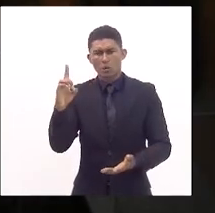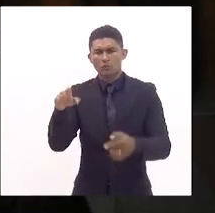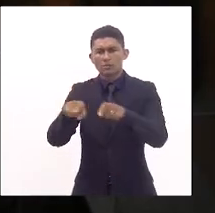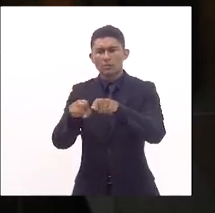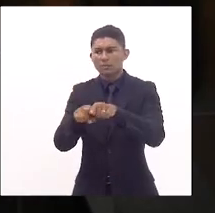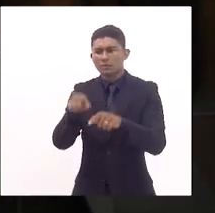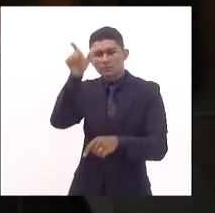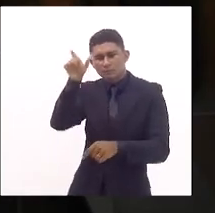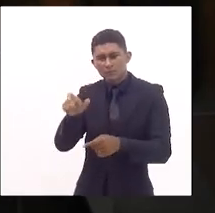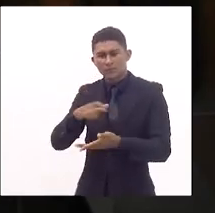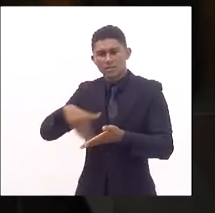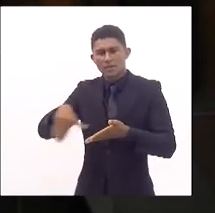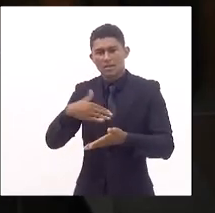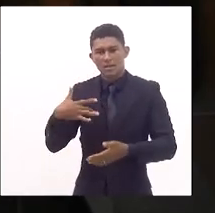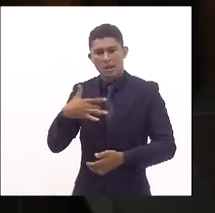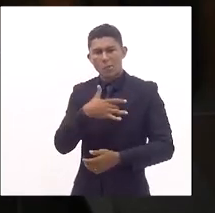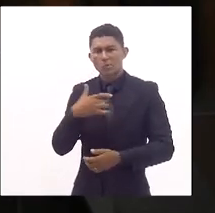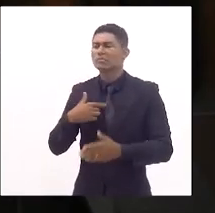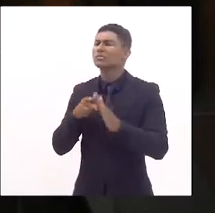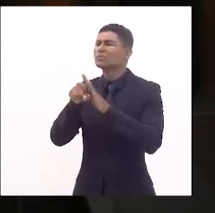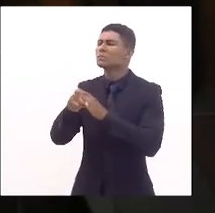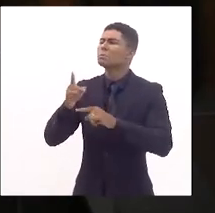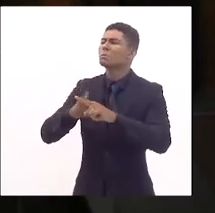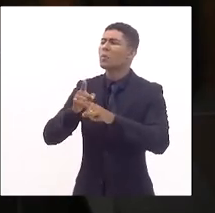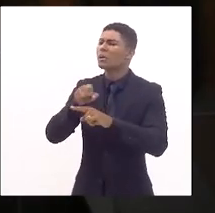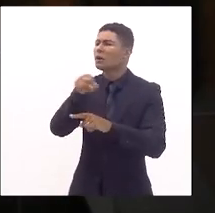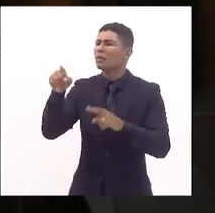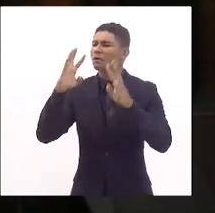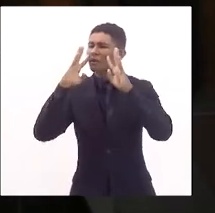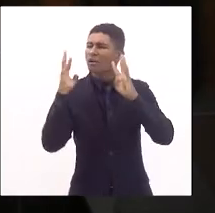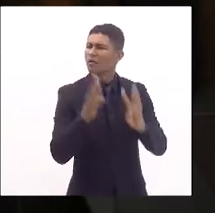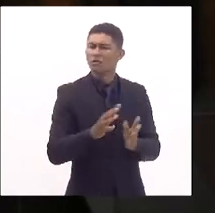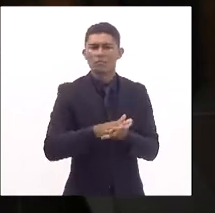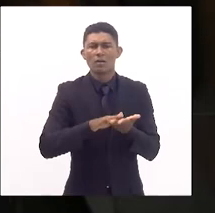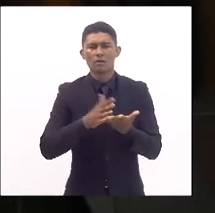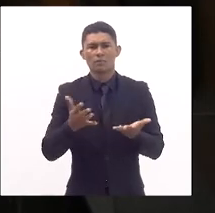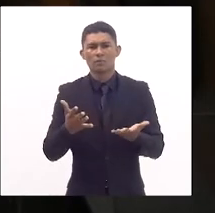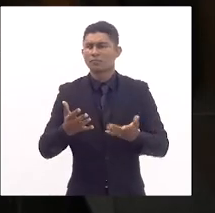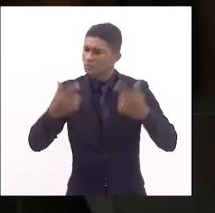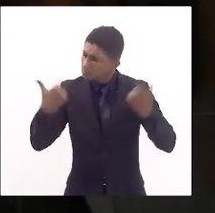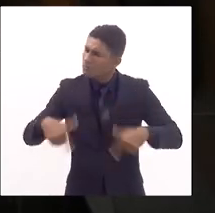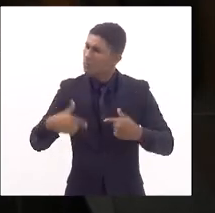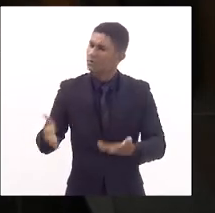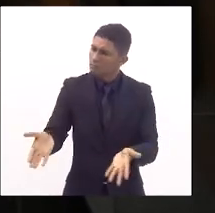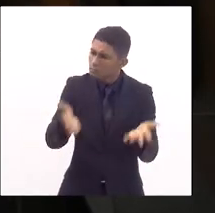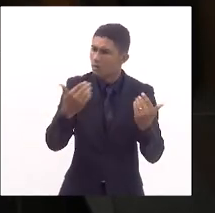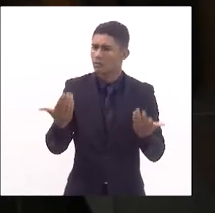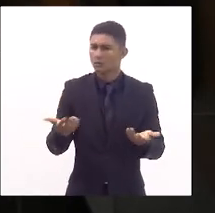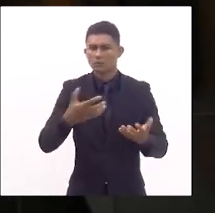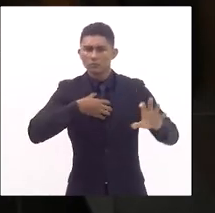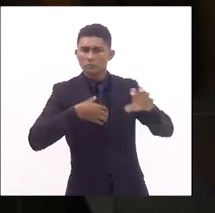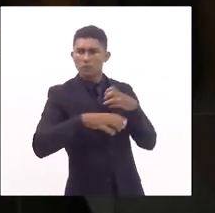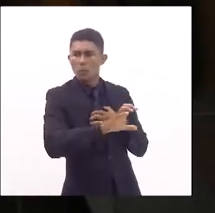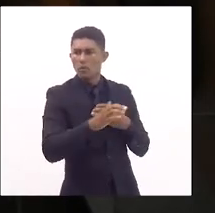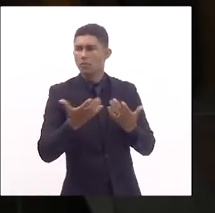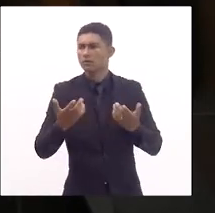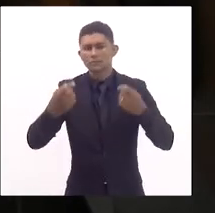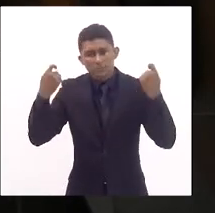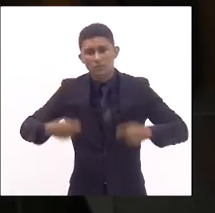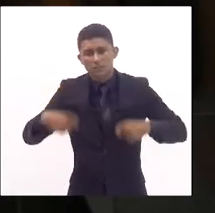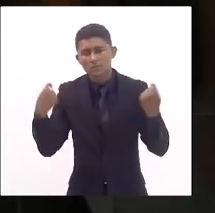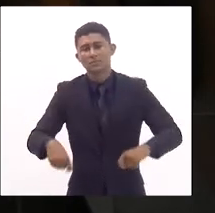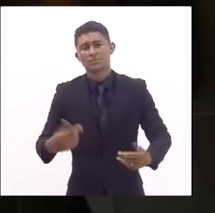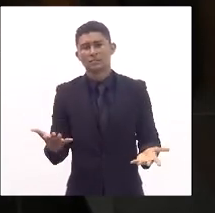o porquê desse descaso é só trabalhar é só tem empatia é se colocar no lugar do próximo